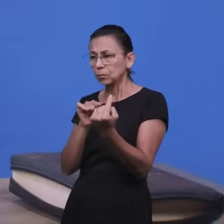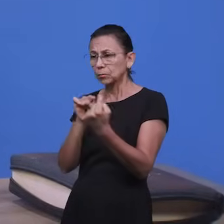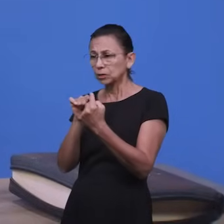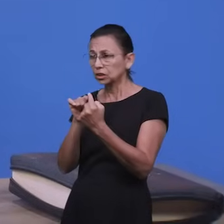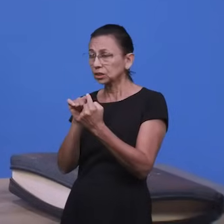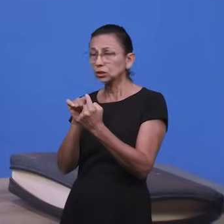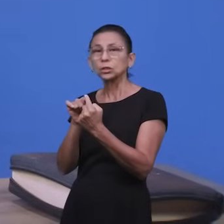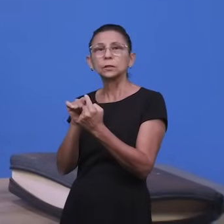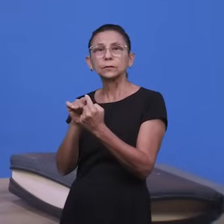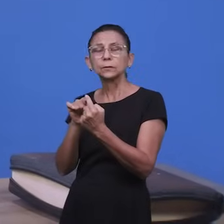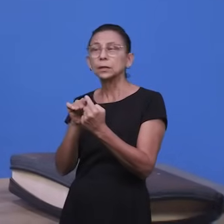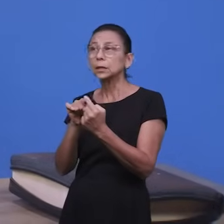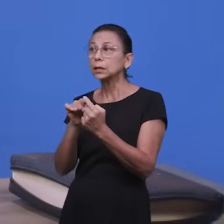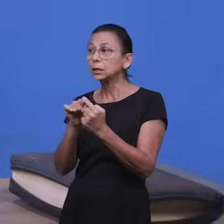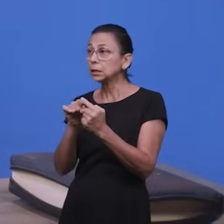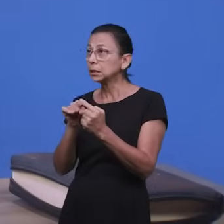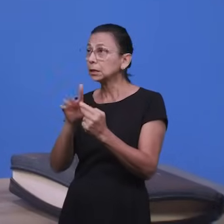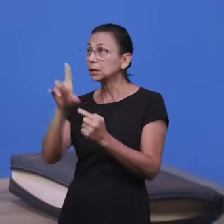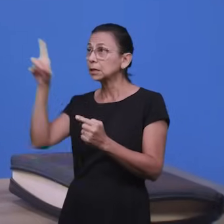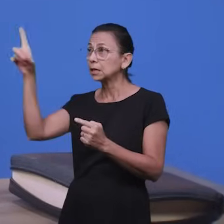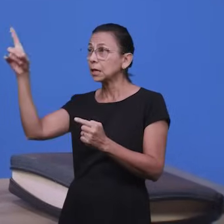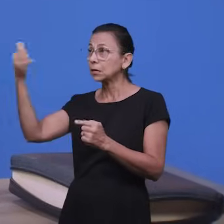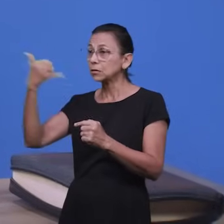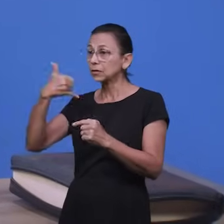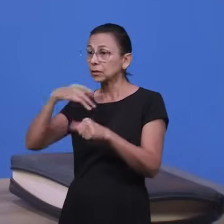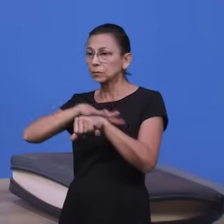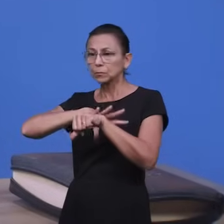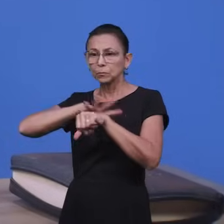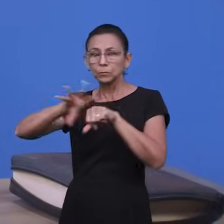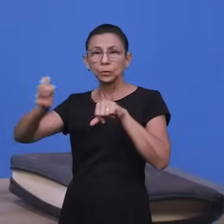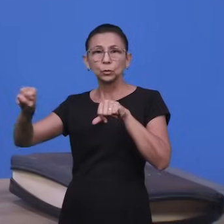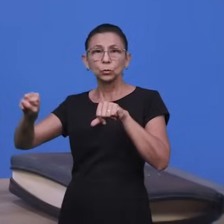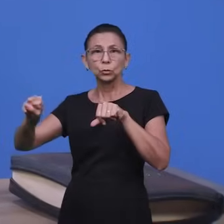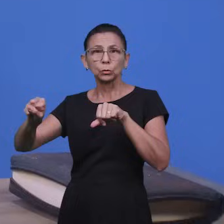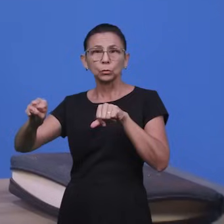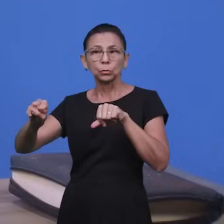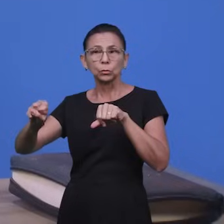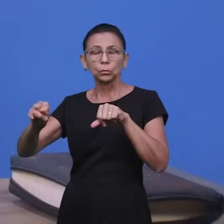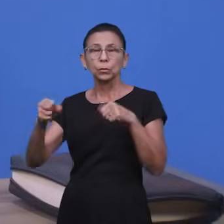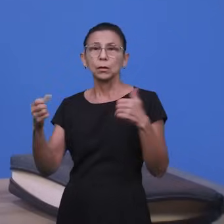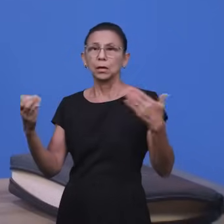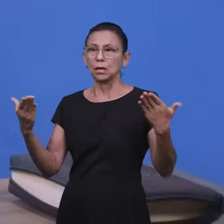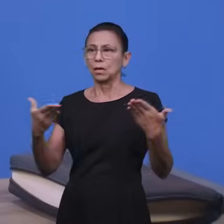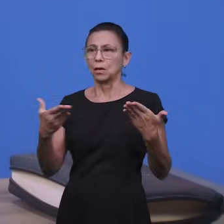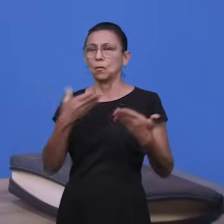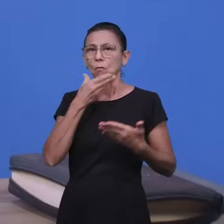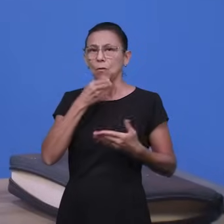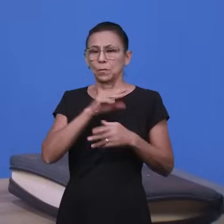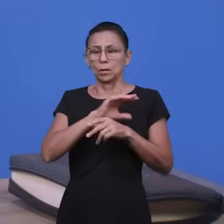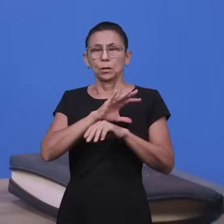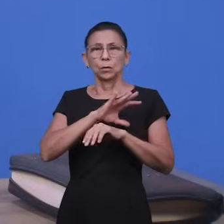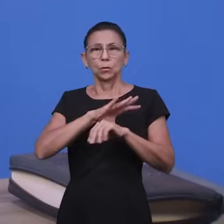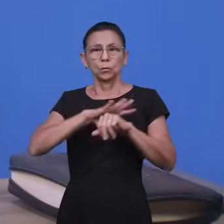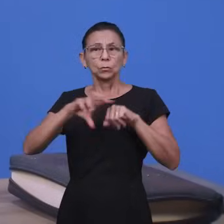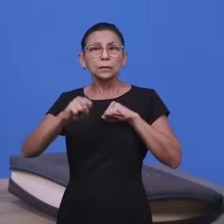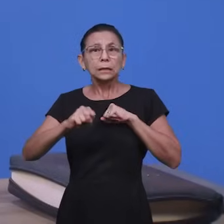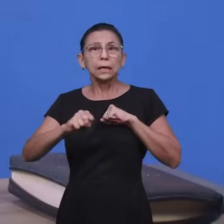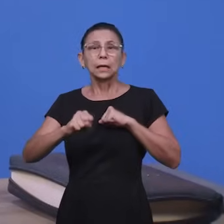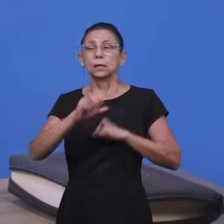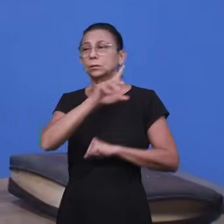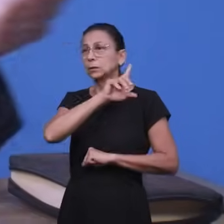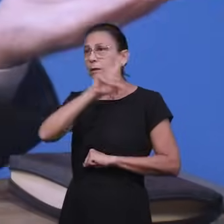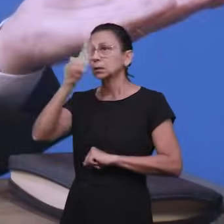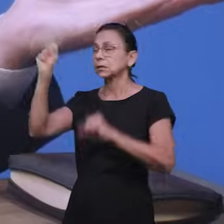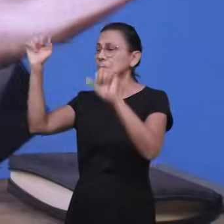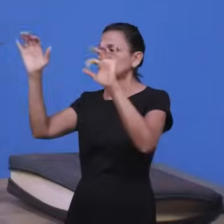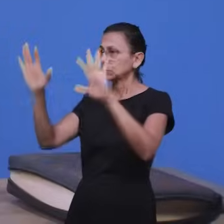sou um homem curado, porque Deus me curou. Que Deus abençoe vocês nesse trabalho, que vocês possam continuar. É uma